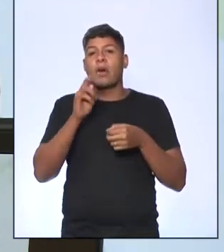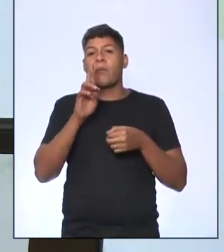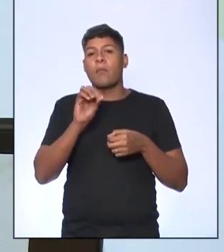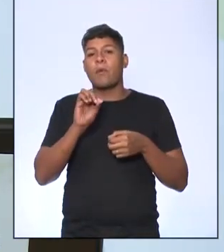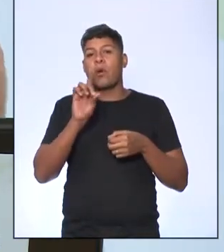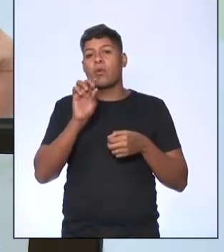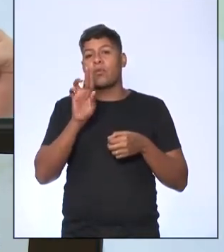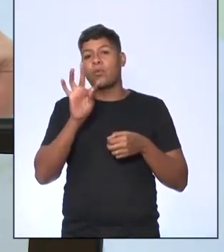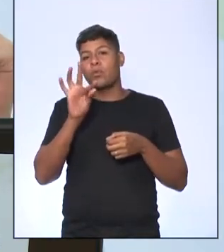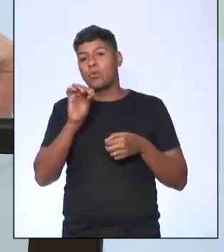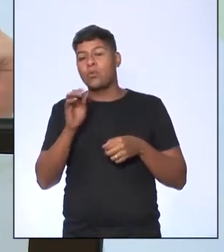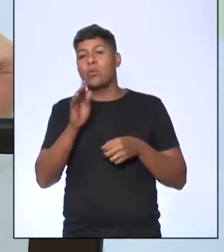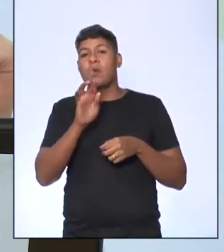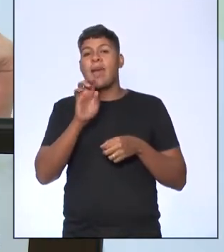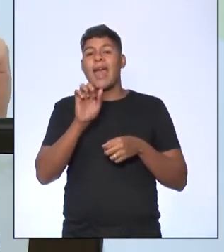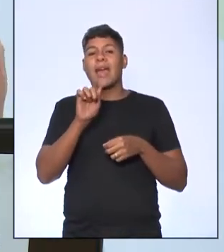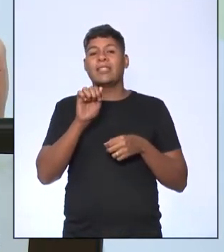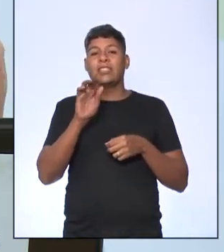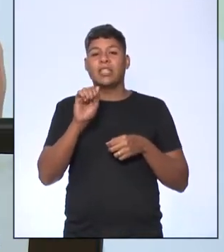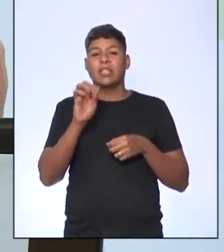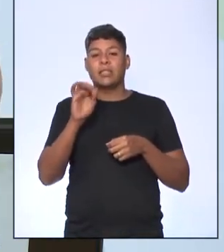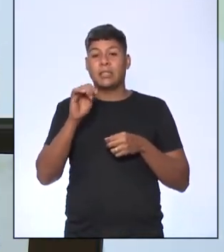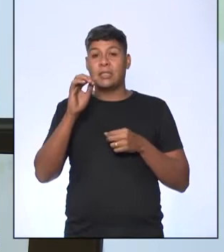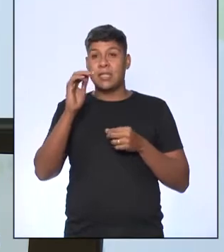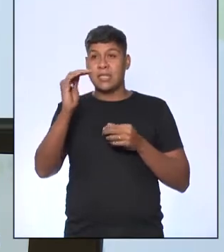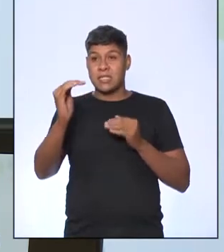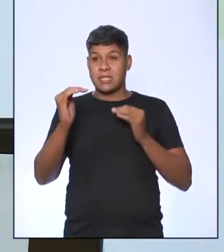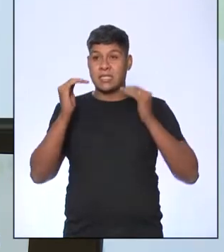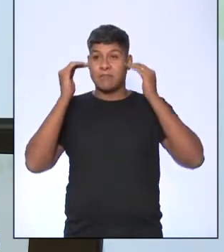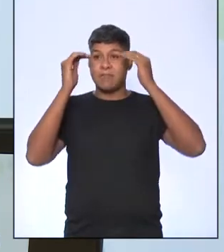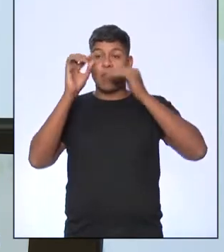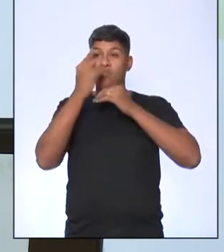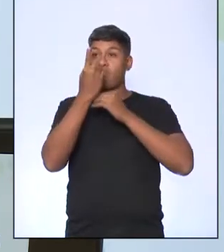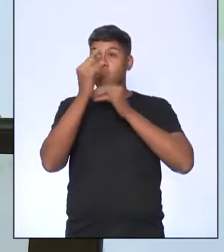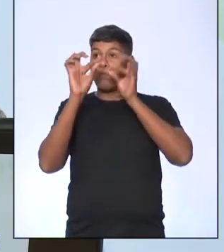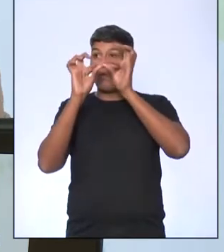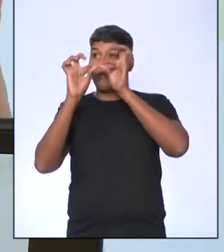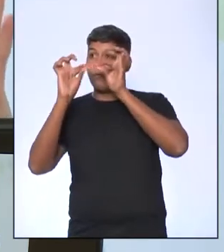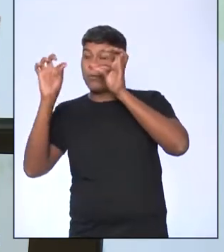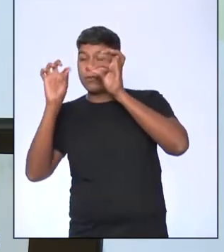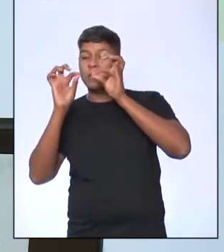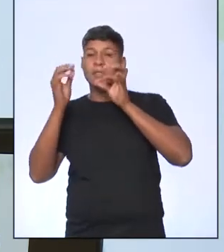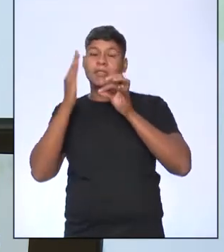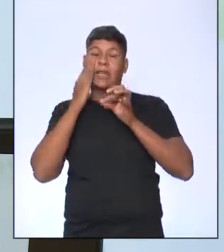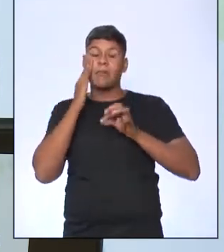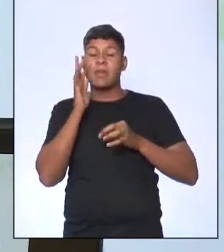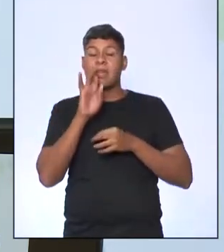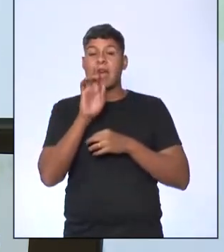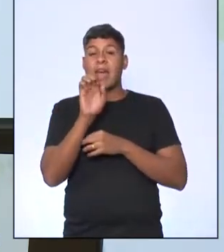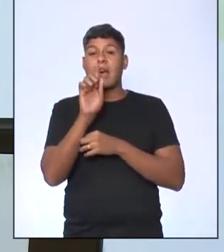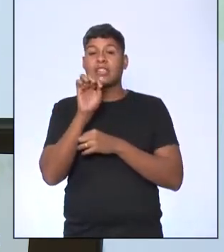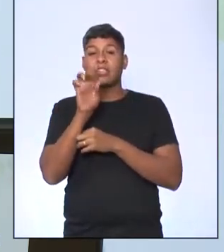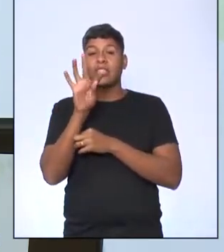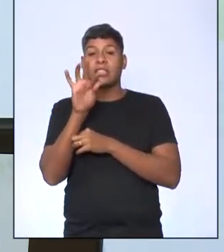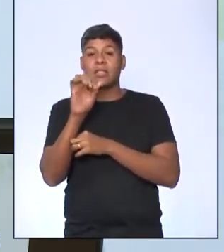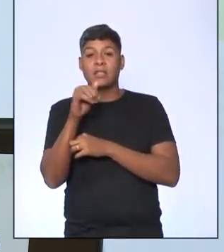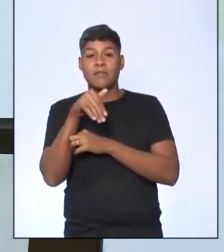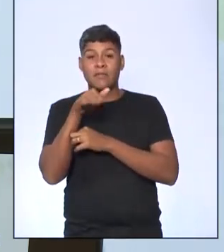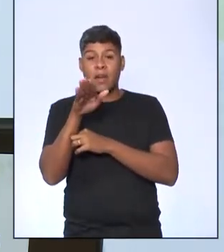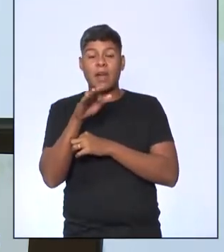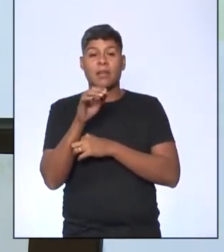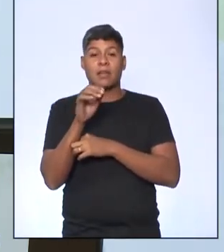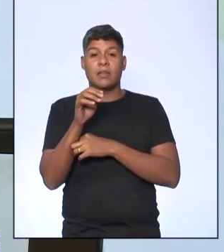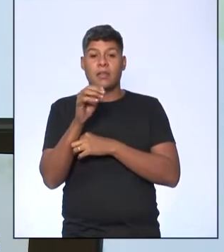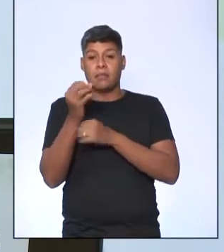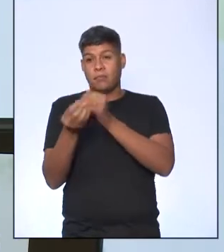o reagente. Enquanto na reação de cima, ela tem um sentido único. É uma reação onde o nosso reagente ele vai lá e